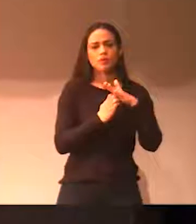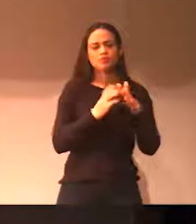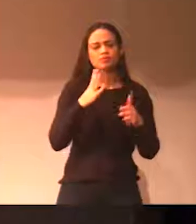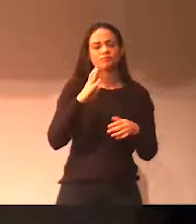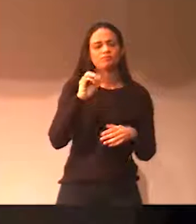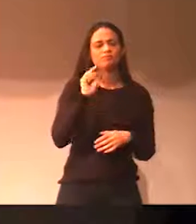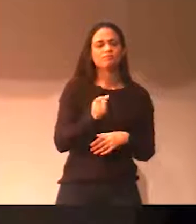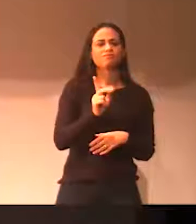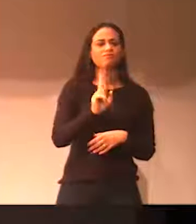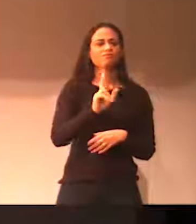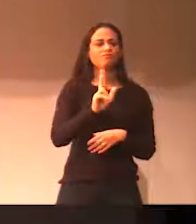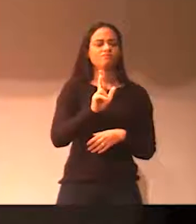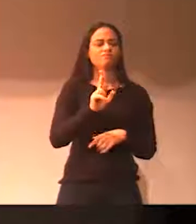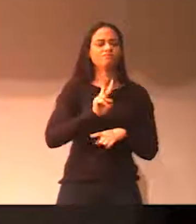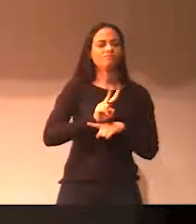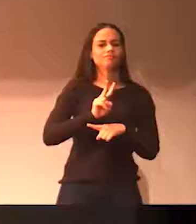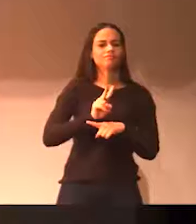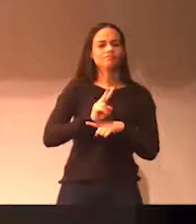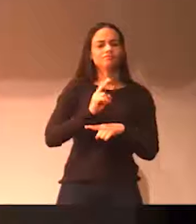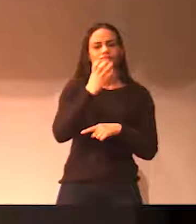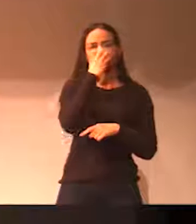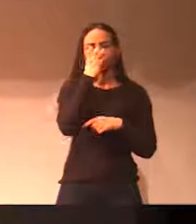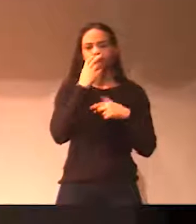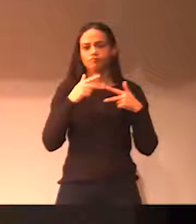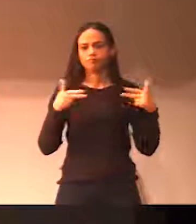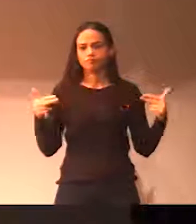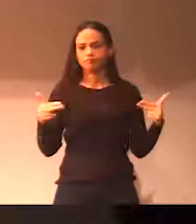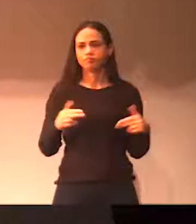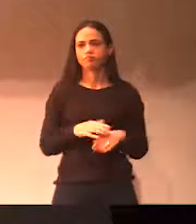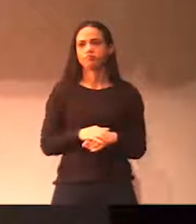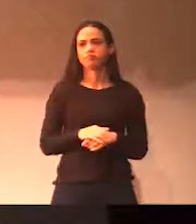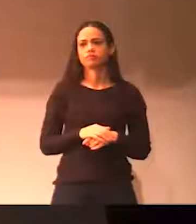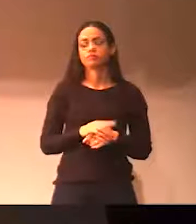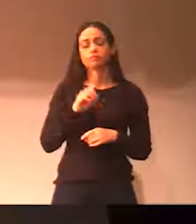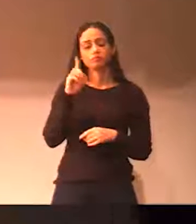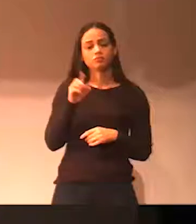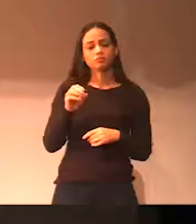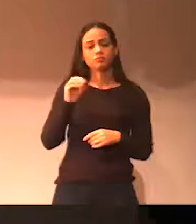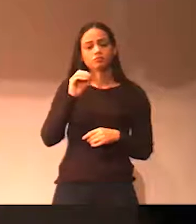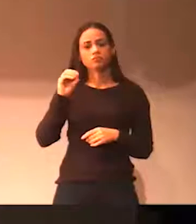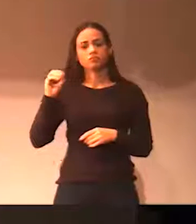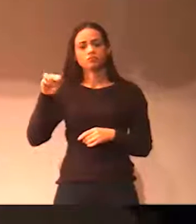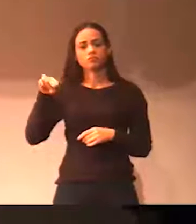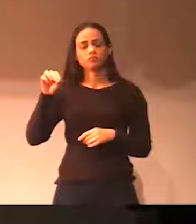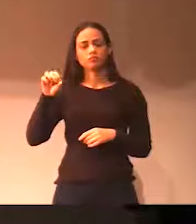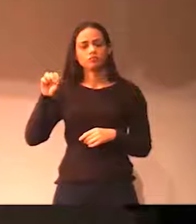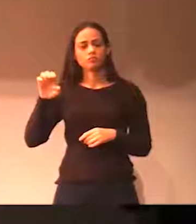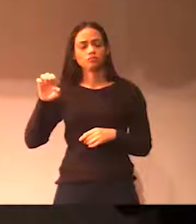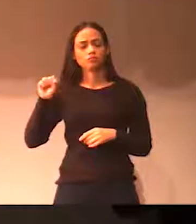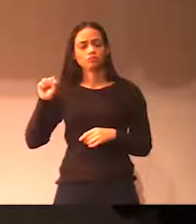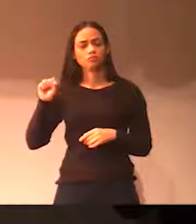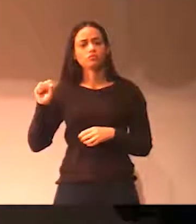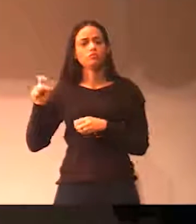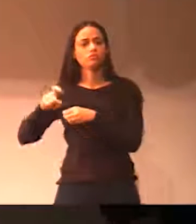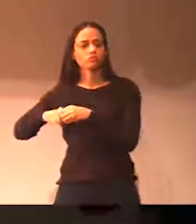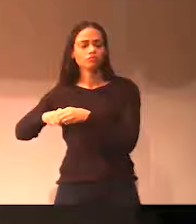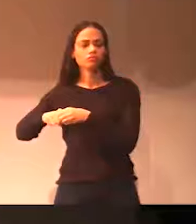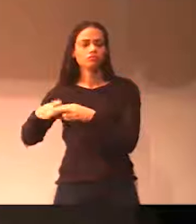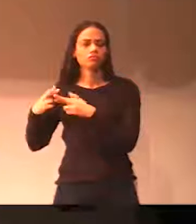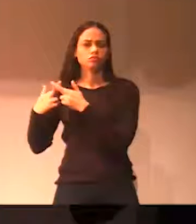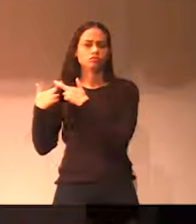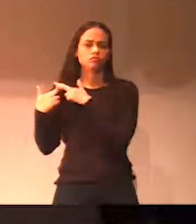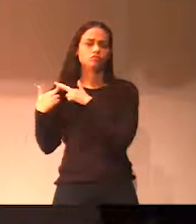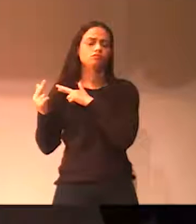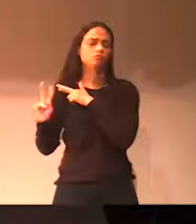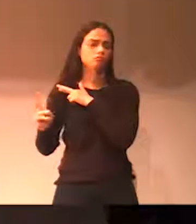na cidade que cuide de animais domésticos. O Sem Zoonose ele volta a ter a função que ele sempre teve, que é cuidar de zoonoses, né? Que tem um vínculo